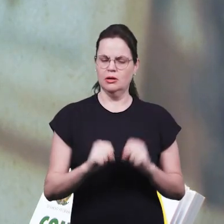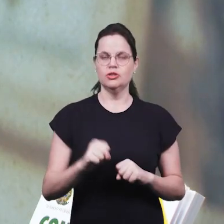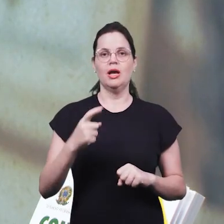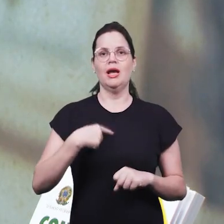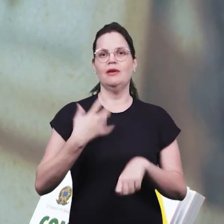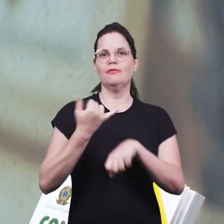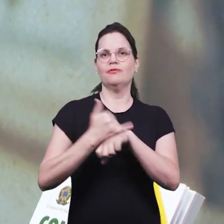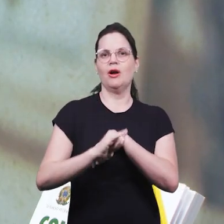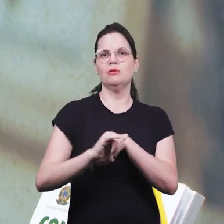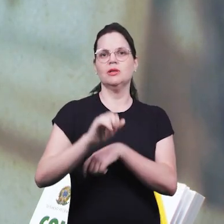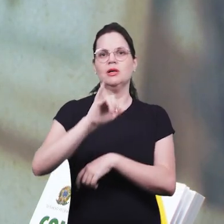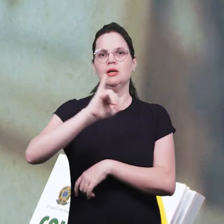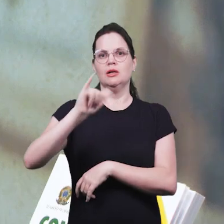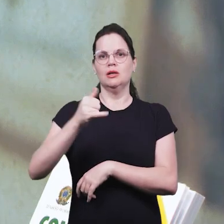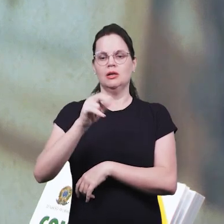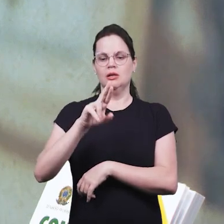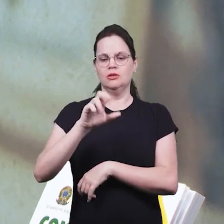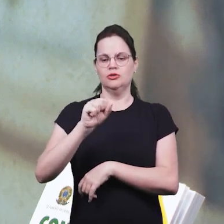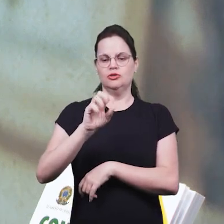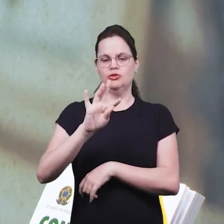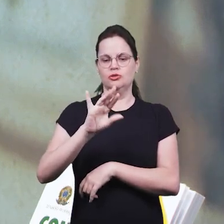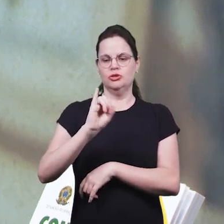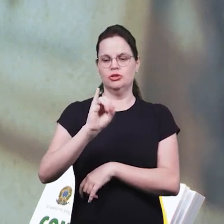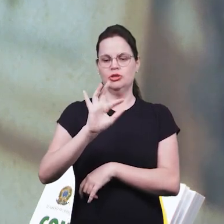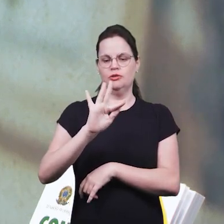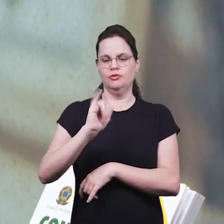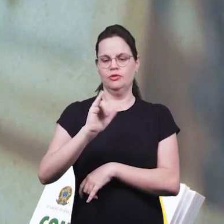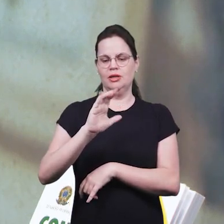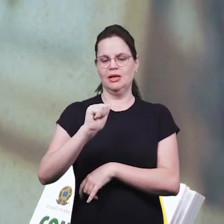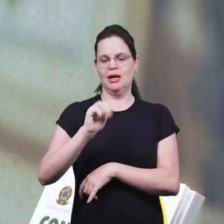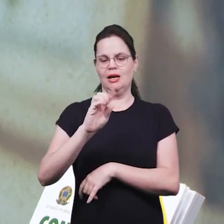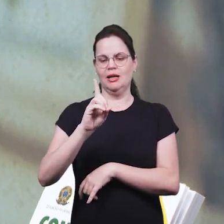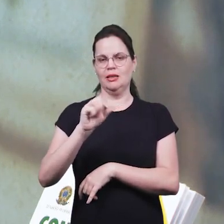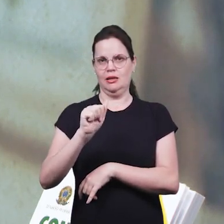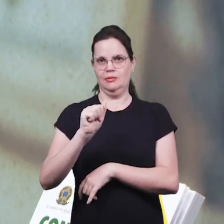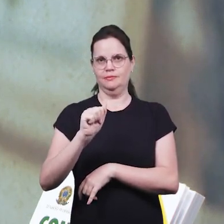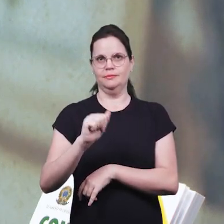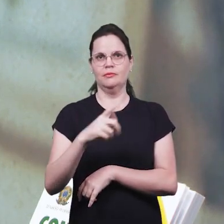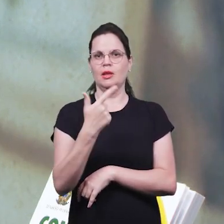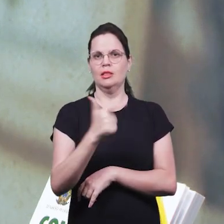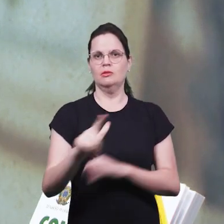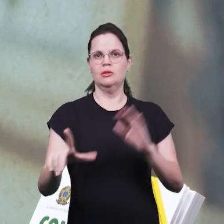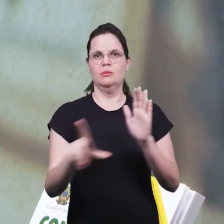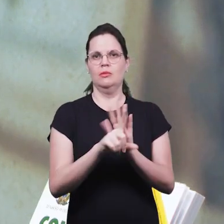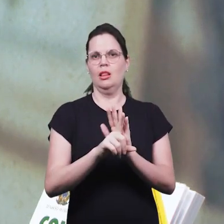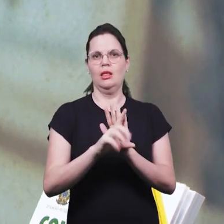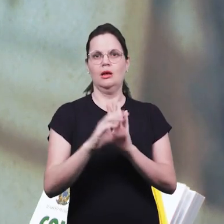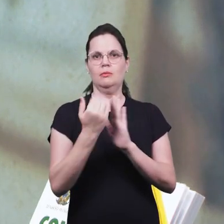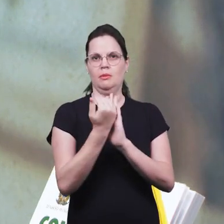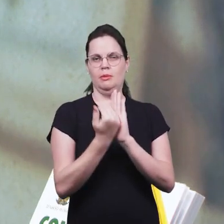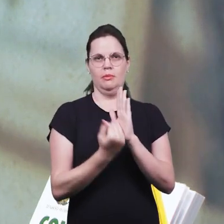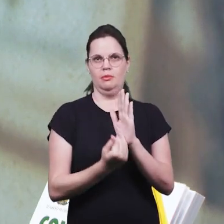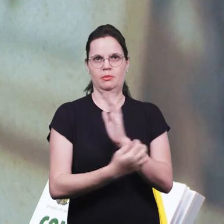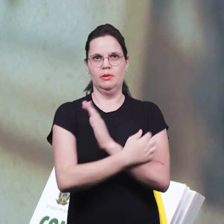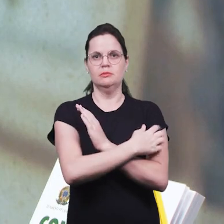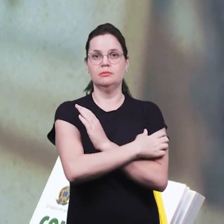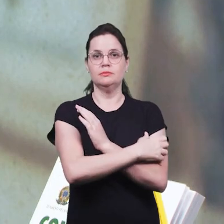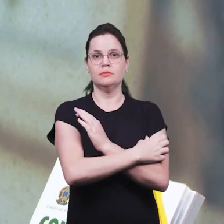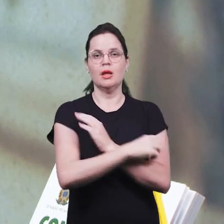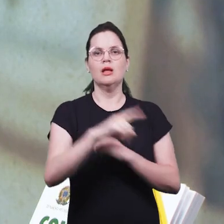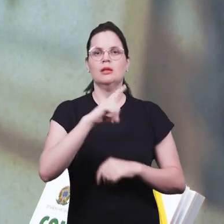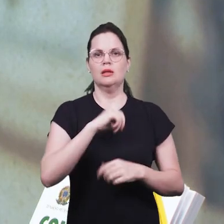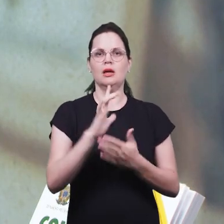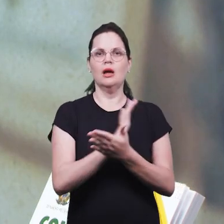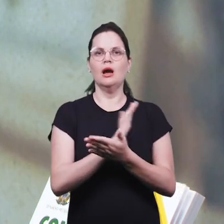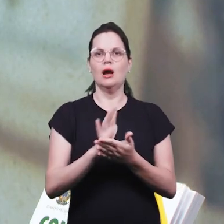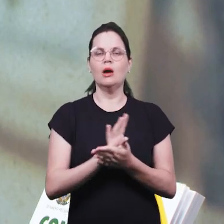justificada. A lei ela não traz uma quantidade específica. A gente encontra até portarias do Ministério do Trabalho que buscam regulamentar